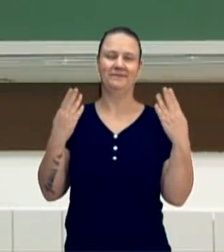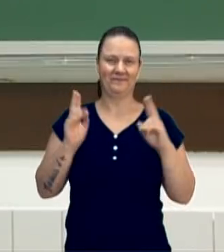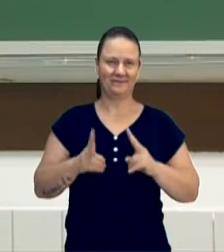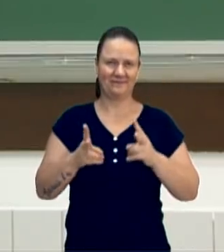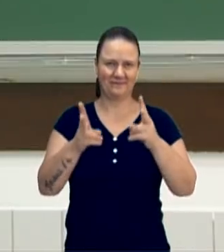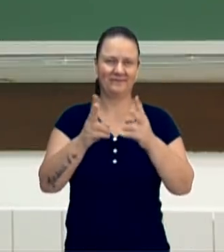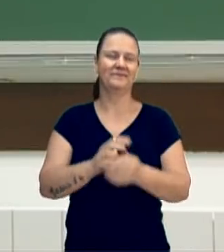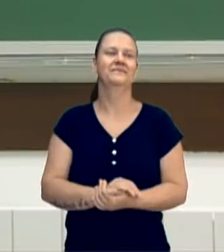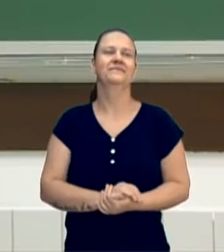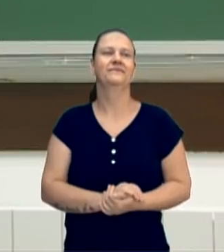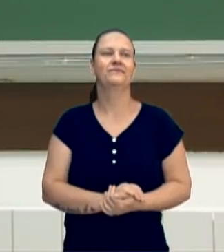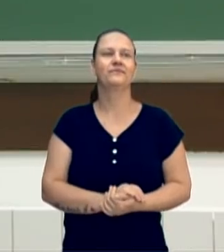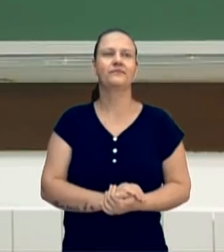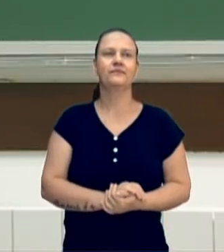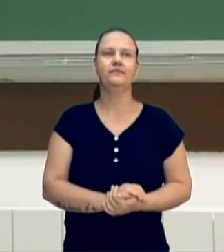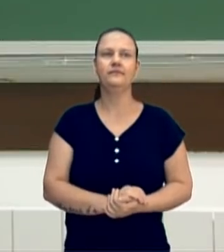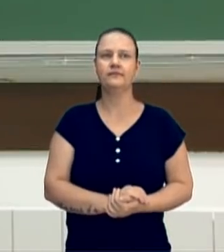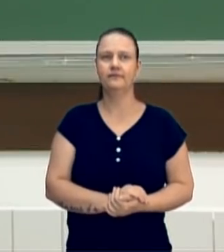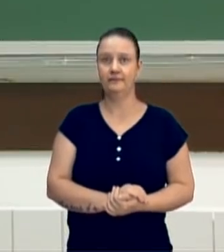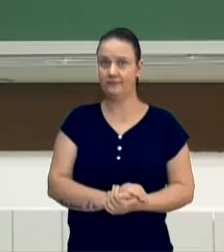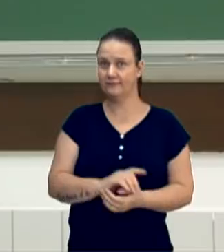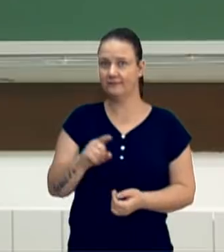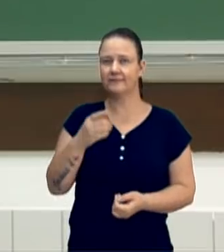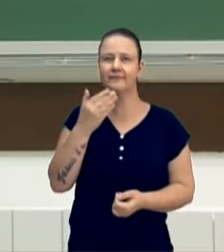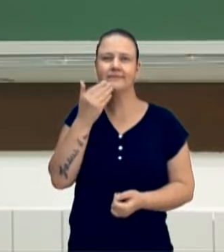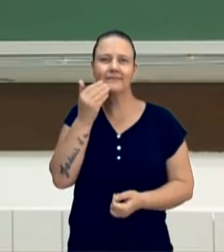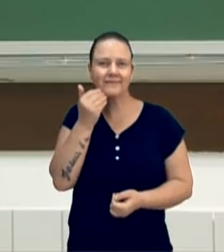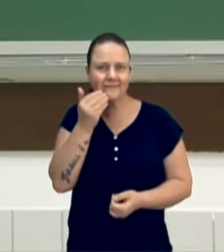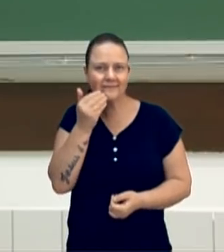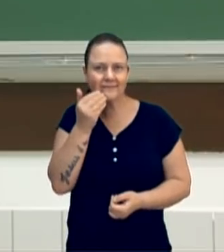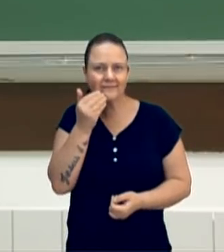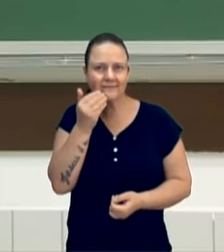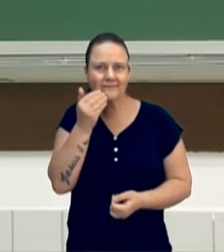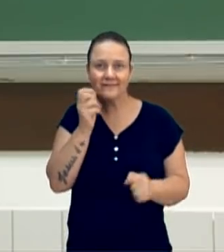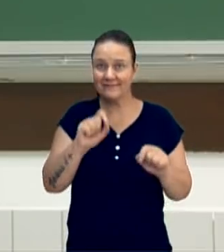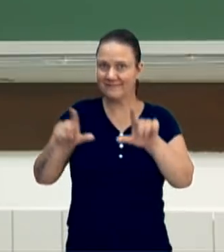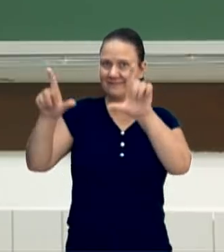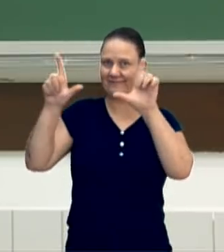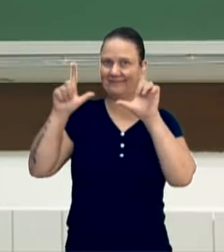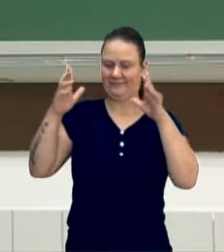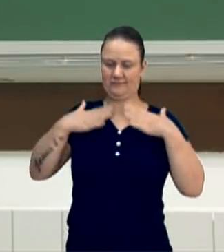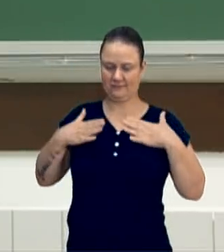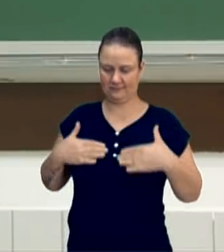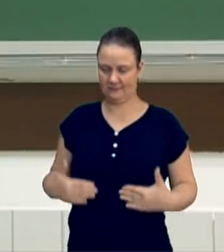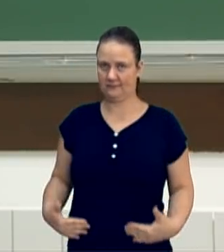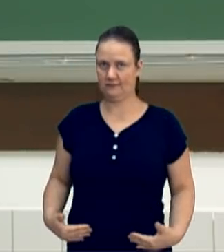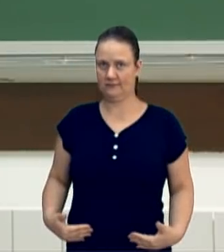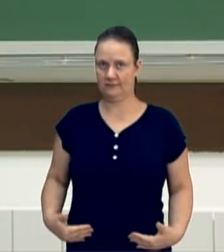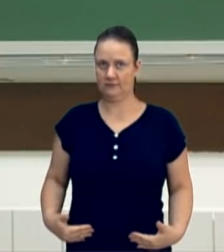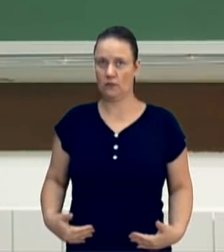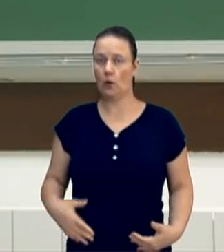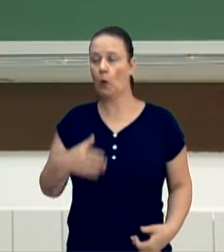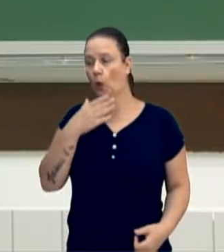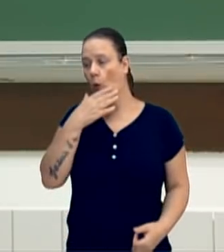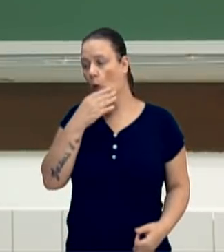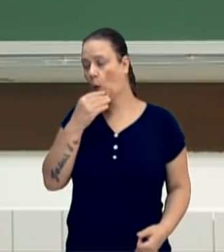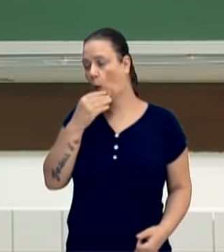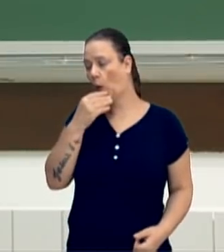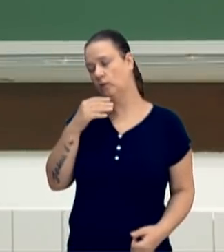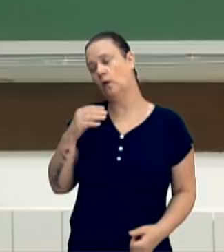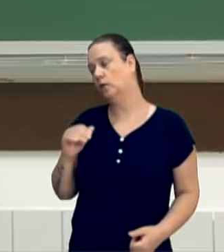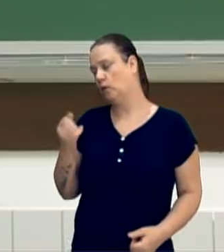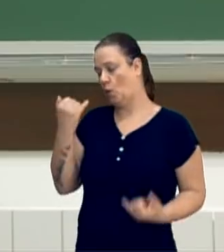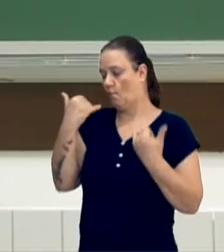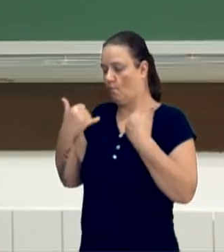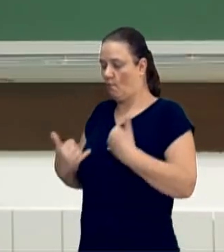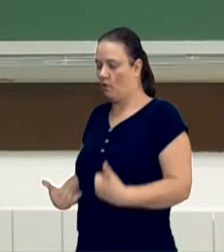continuar? Esse aqui é fácil, né? Olha, está descrevendo fisicamente as pessoas. Um é magrelo, outro